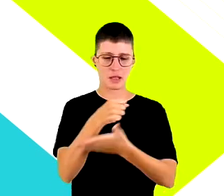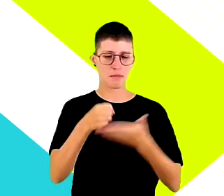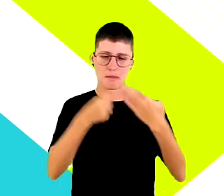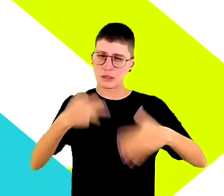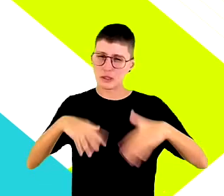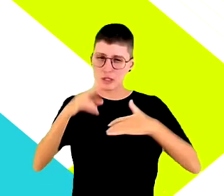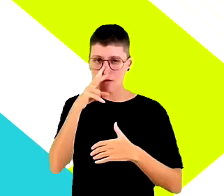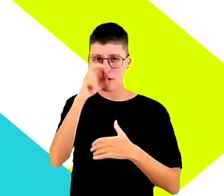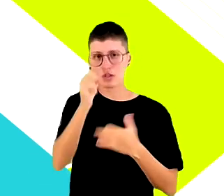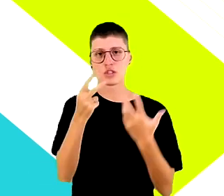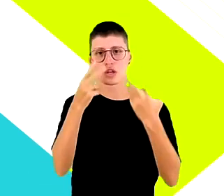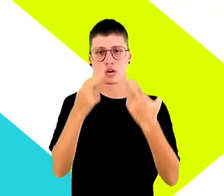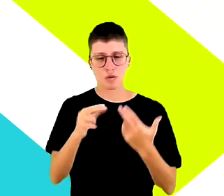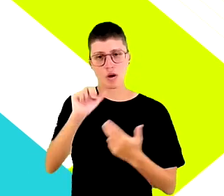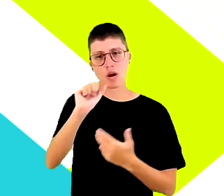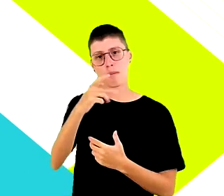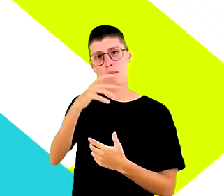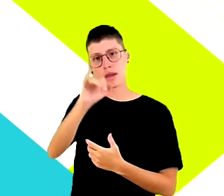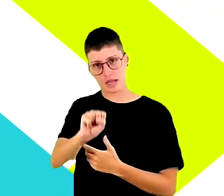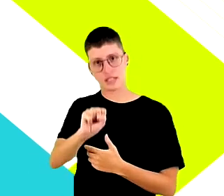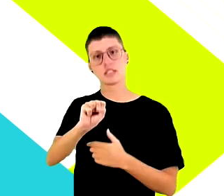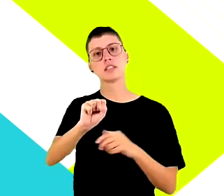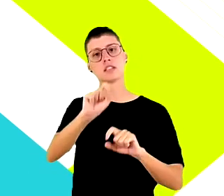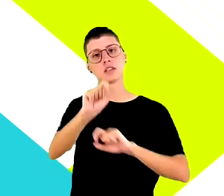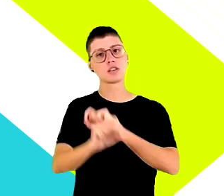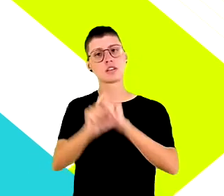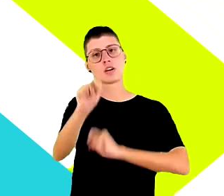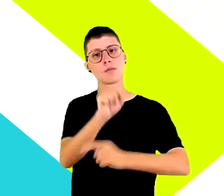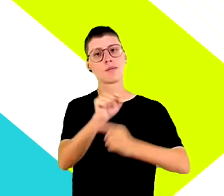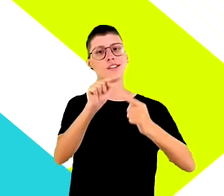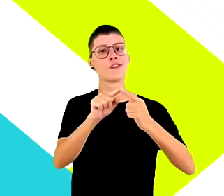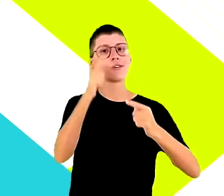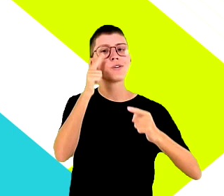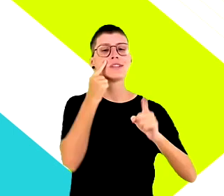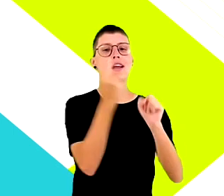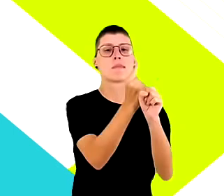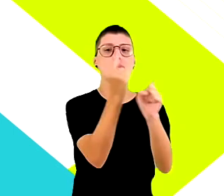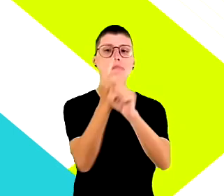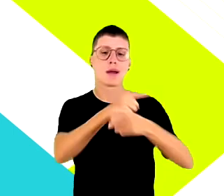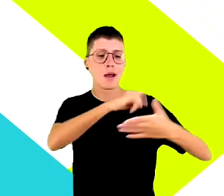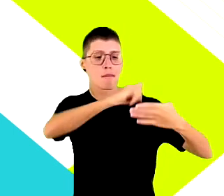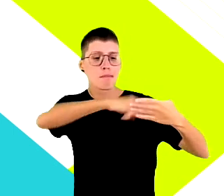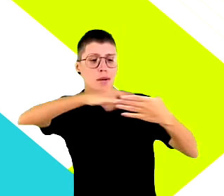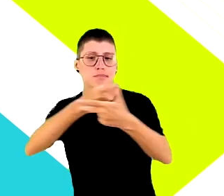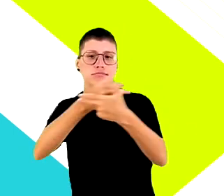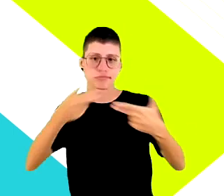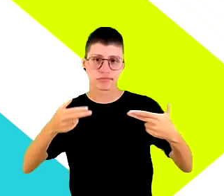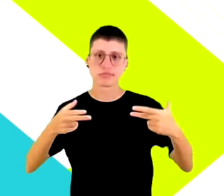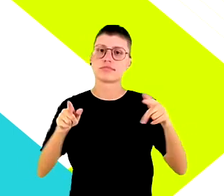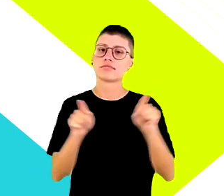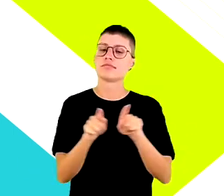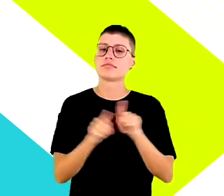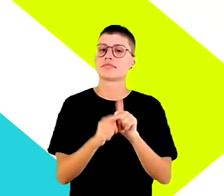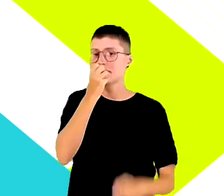de APIs, né, que a gente busca também documentos sobre aquele produtor. Isso é super importante, porque é